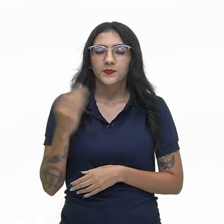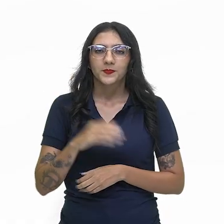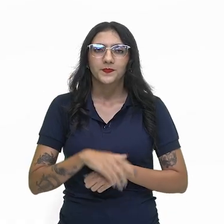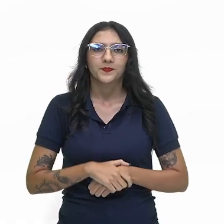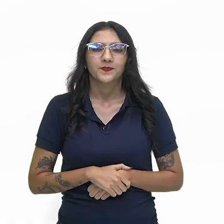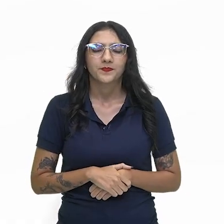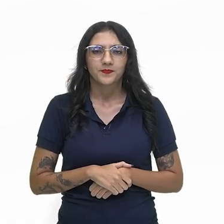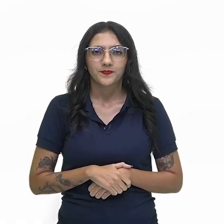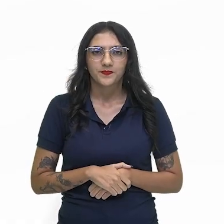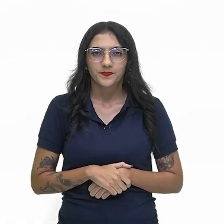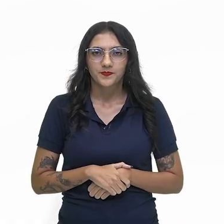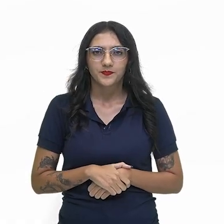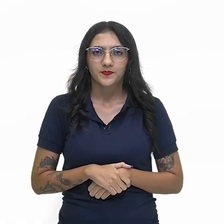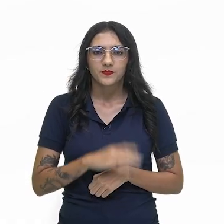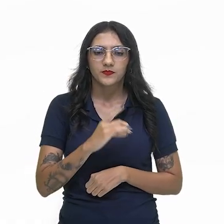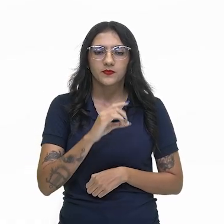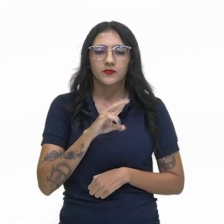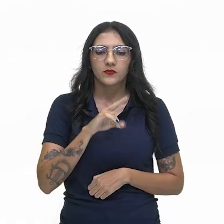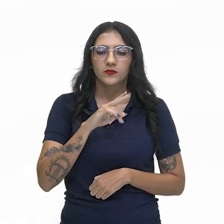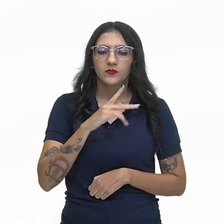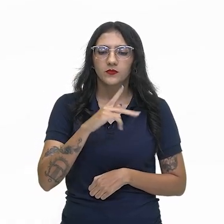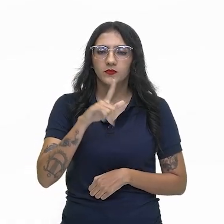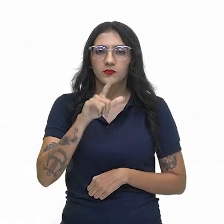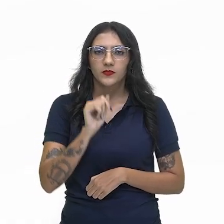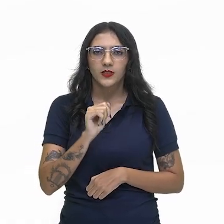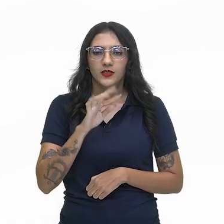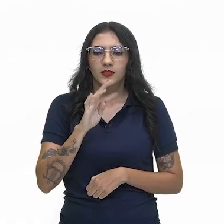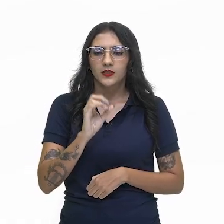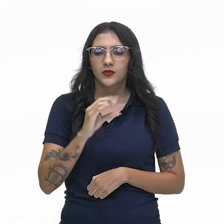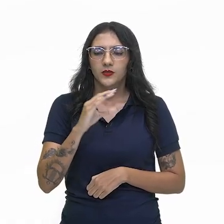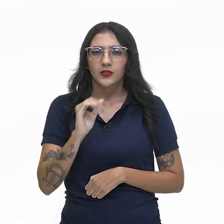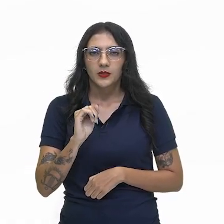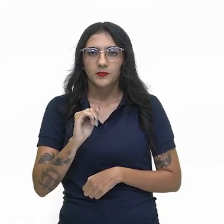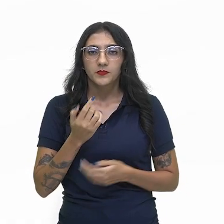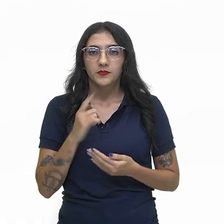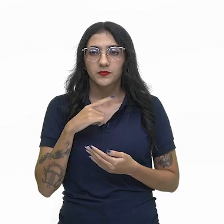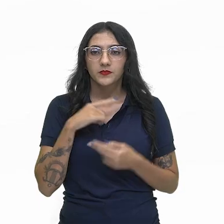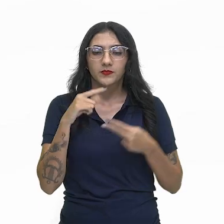As reações de dupla troca, elas ocorrem entre dois reagentes